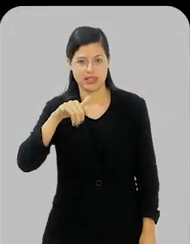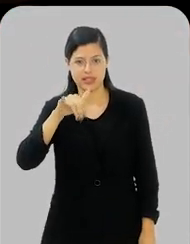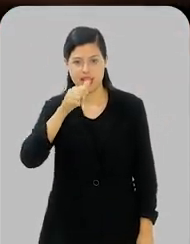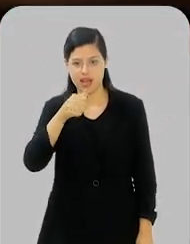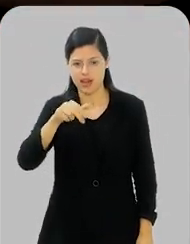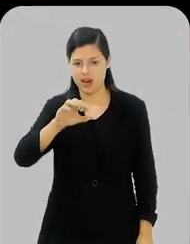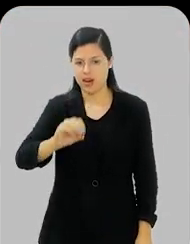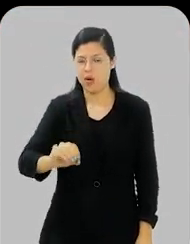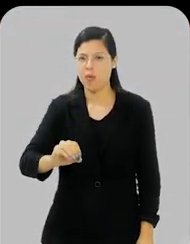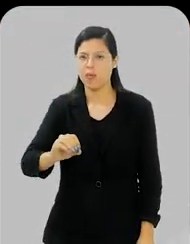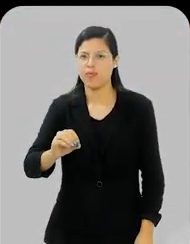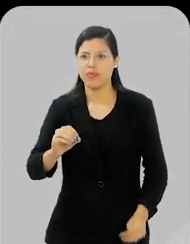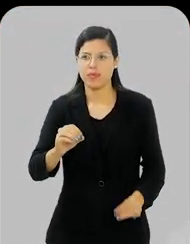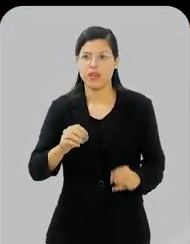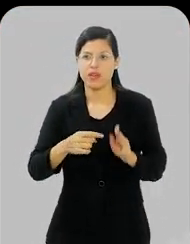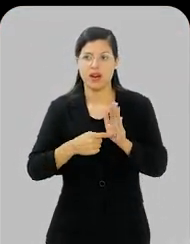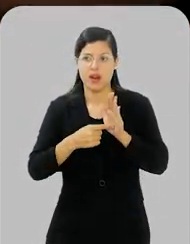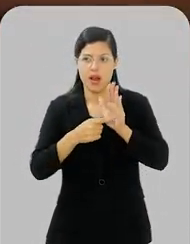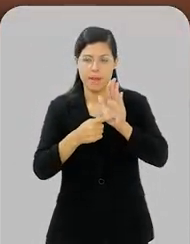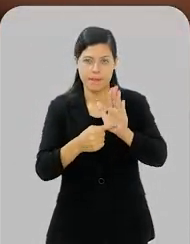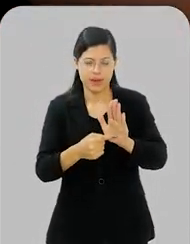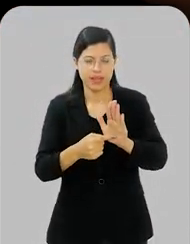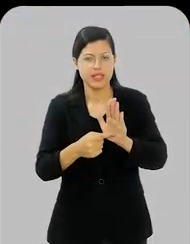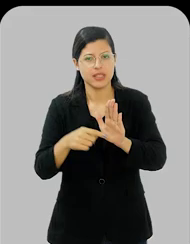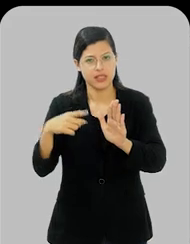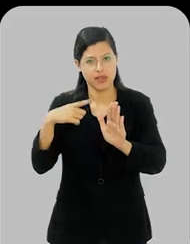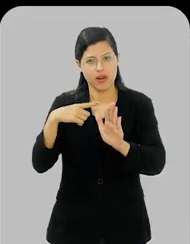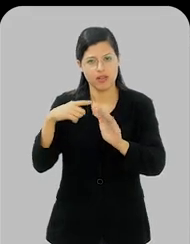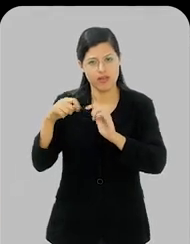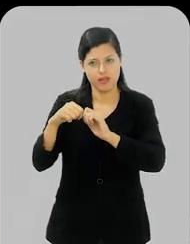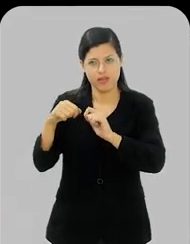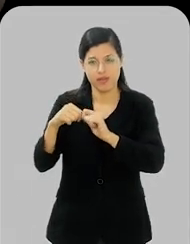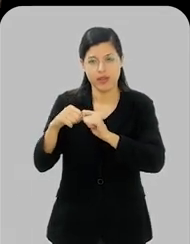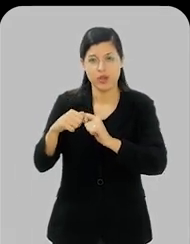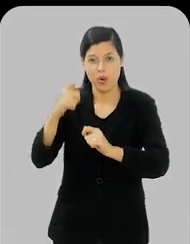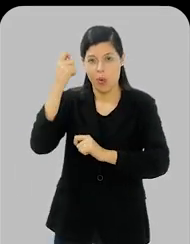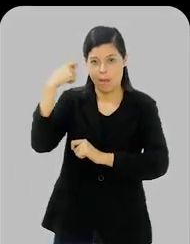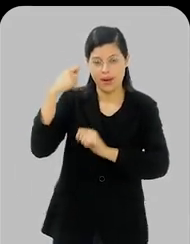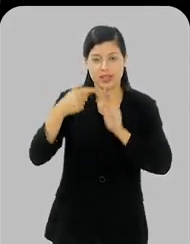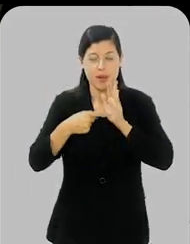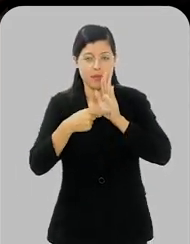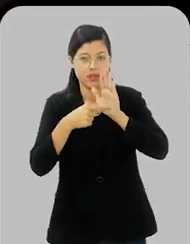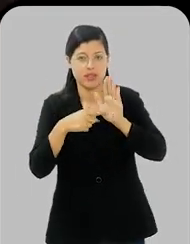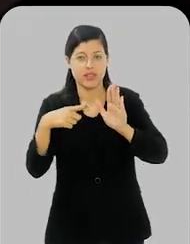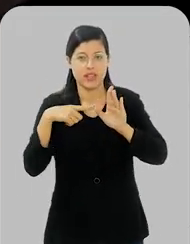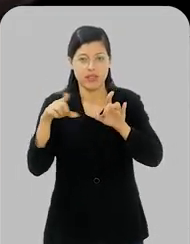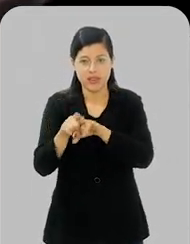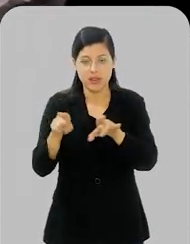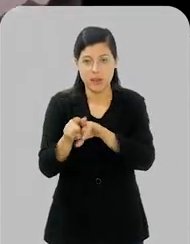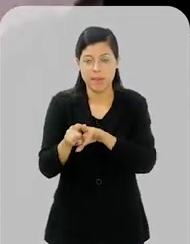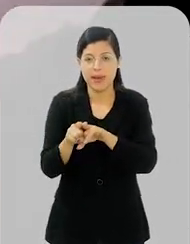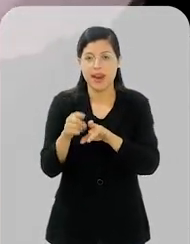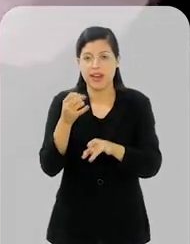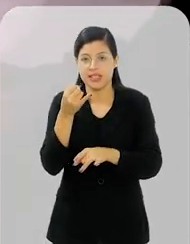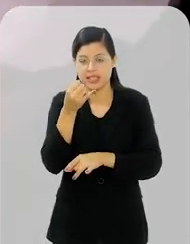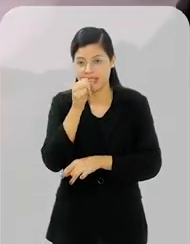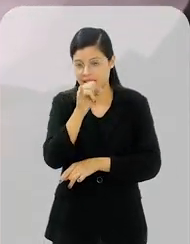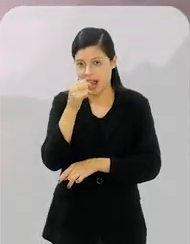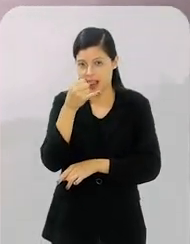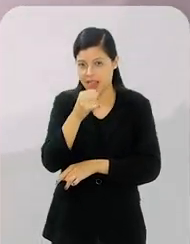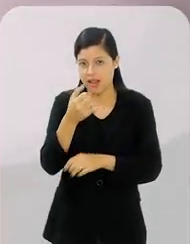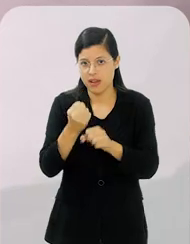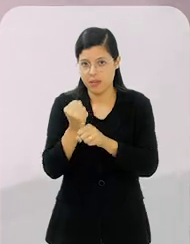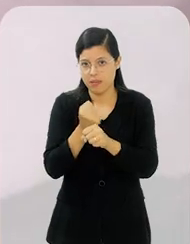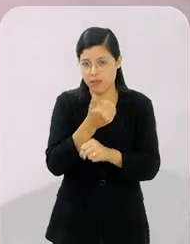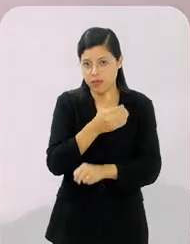ópera brasileira, na apresentação de Barbeiro de Sevilha. Com esse pente, ela se apresentou e teve a estreia mundial na Itália,